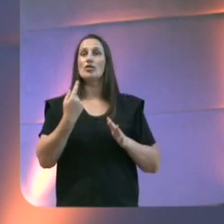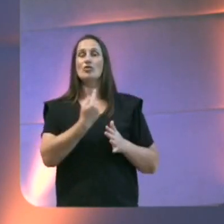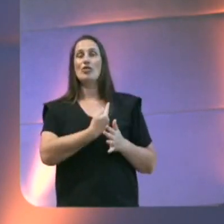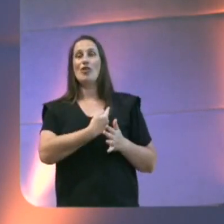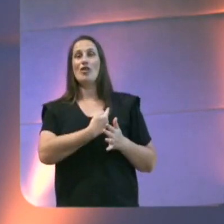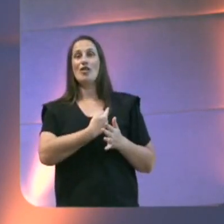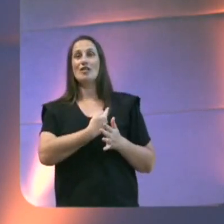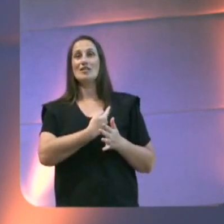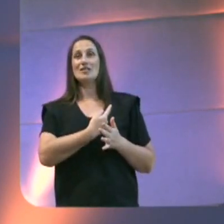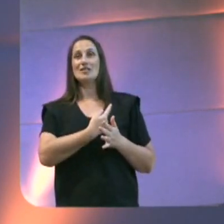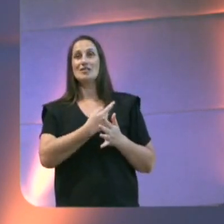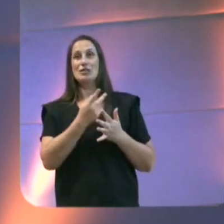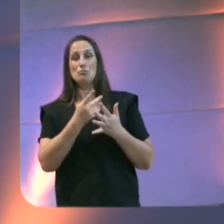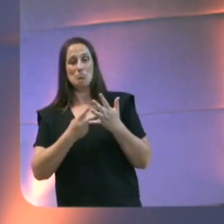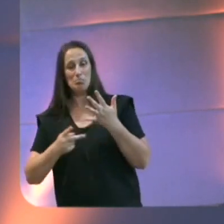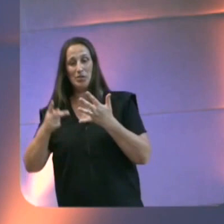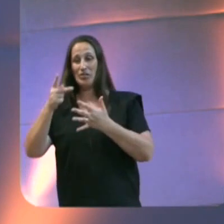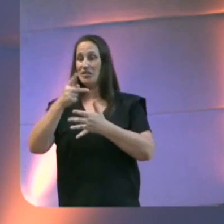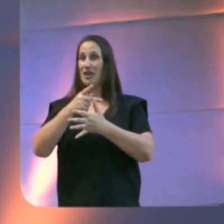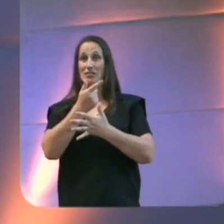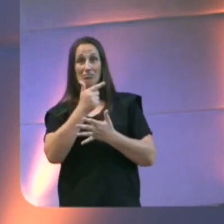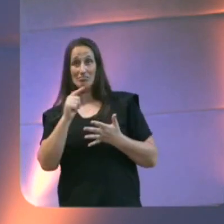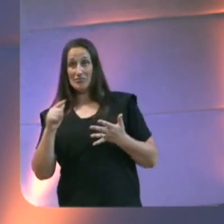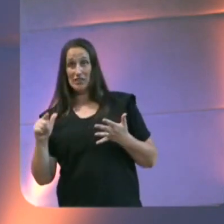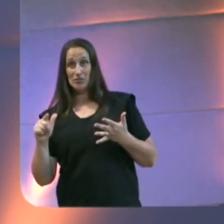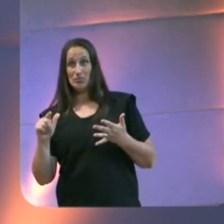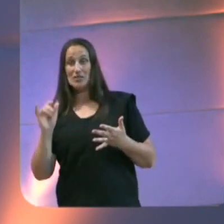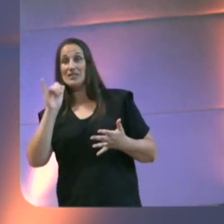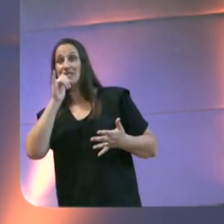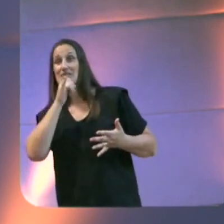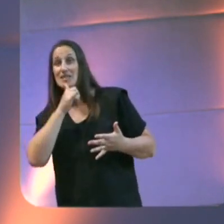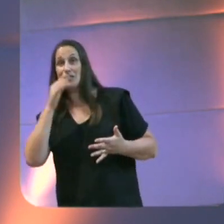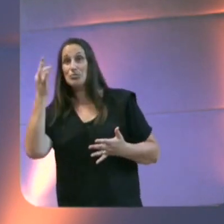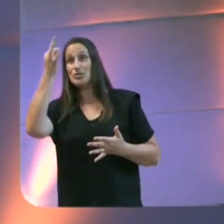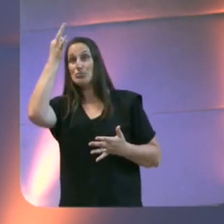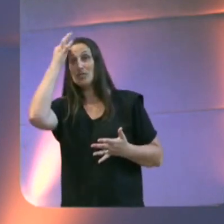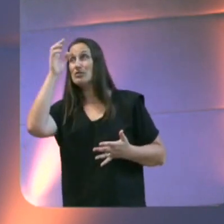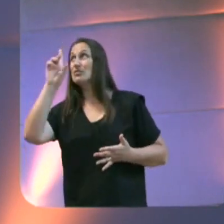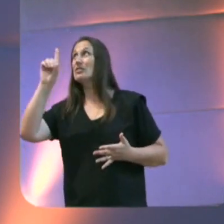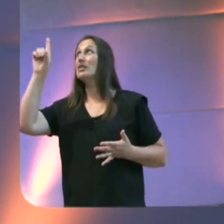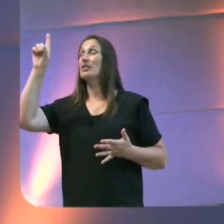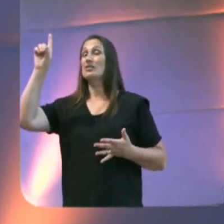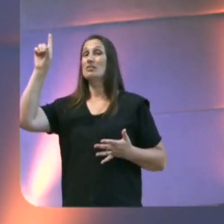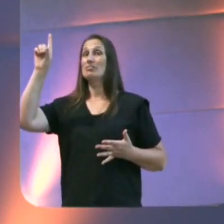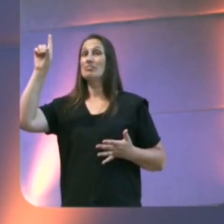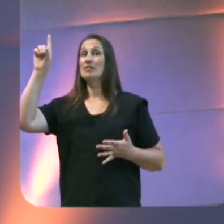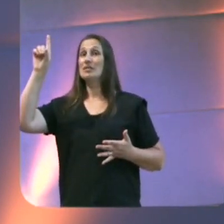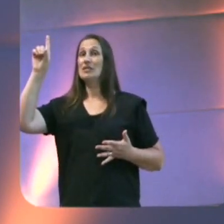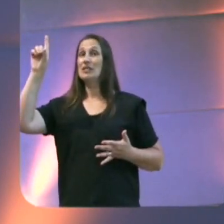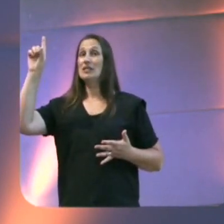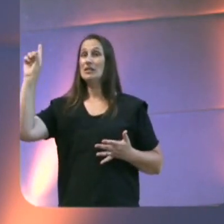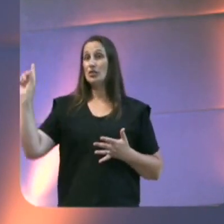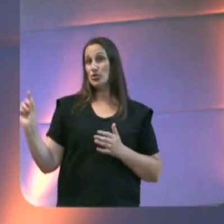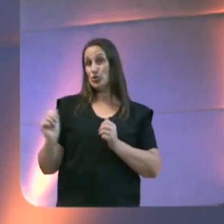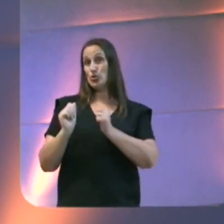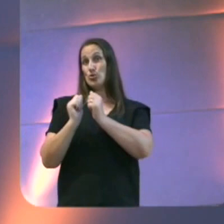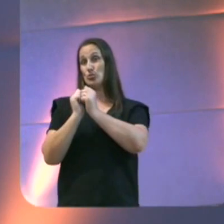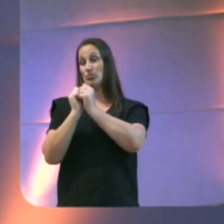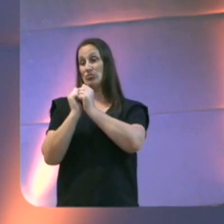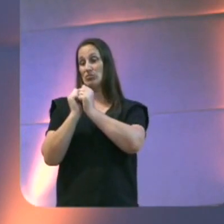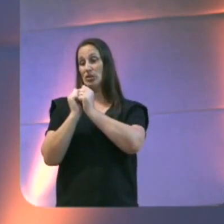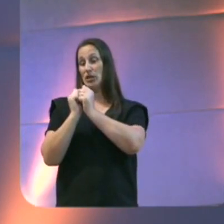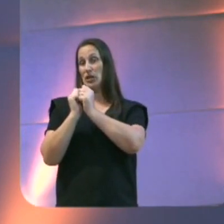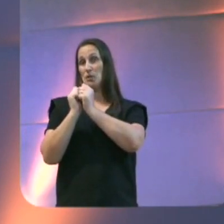A gente entristece o Espírito porque Ele não está conosco. Ou melhor, Ele está do nosso lado,